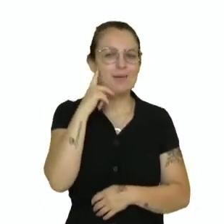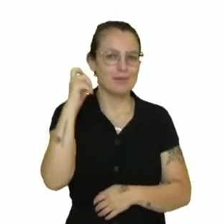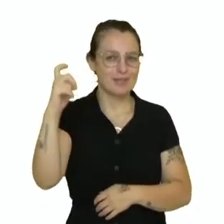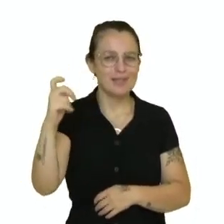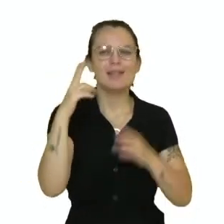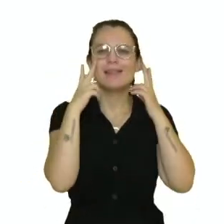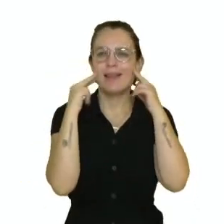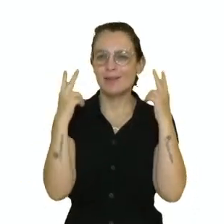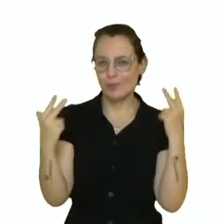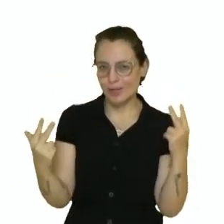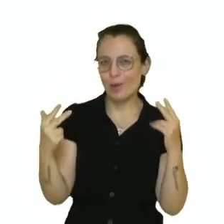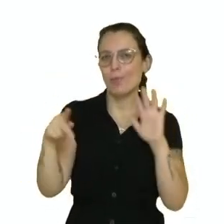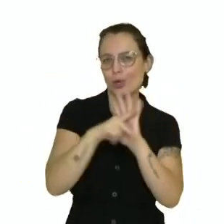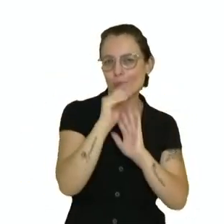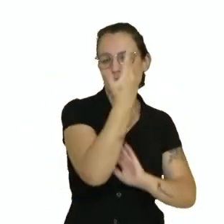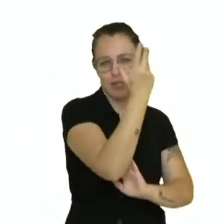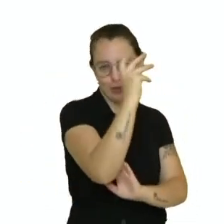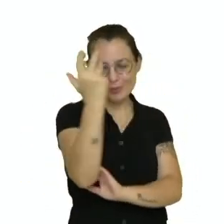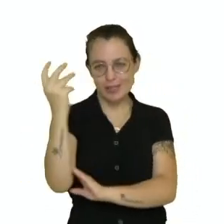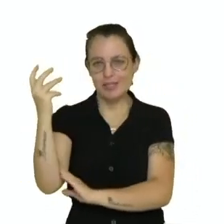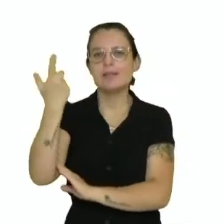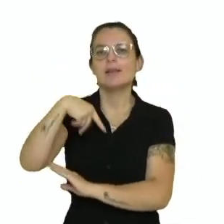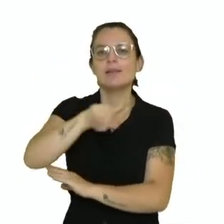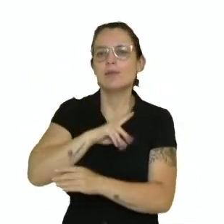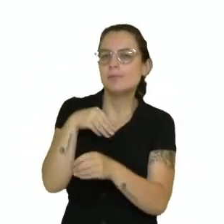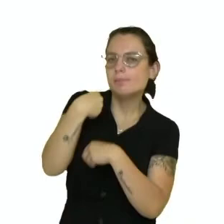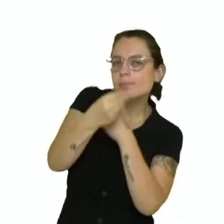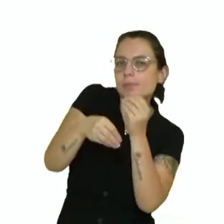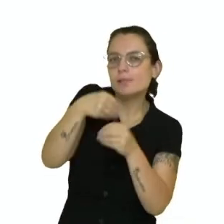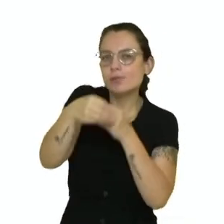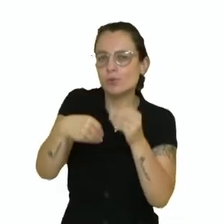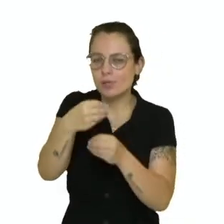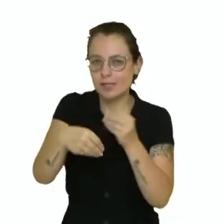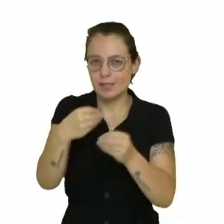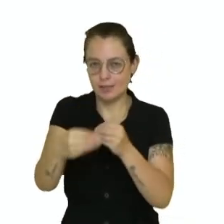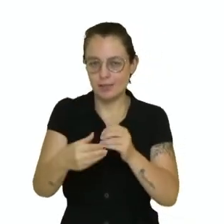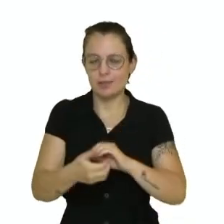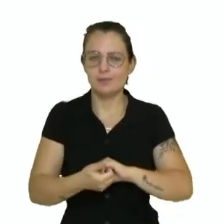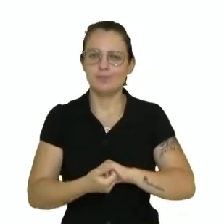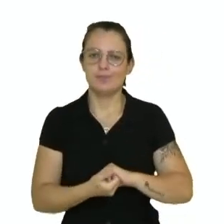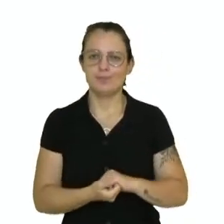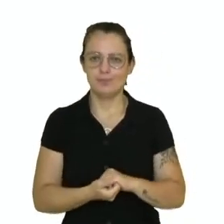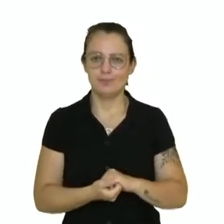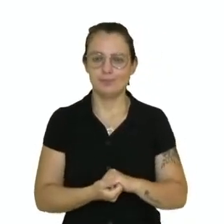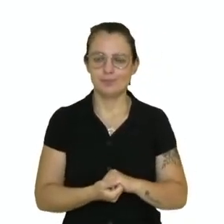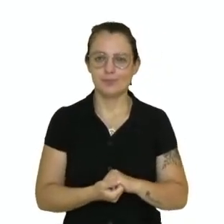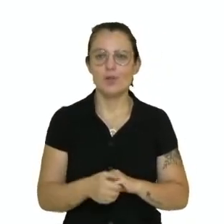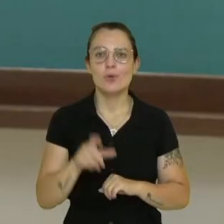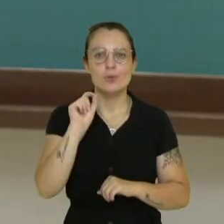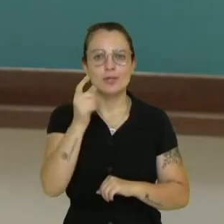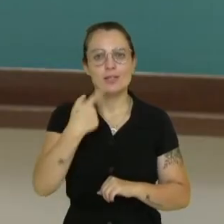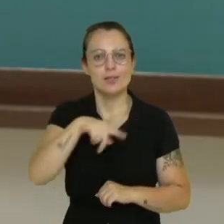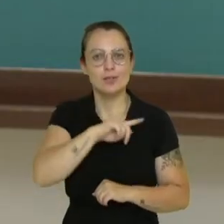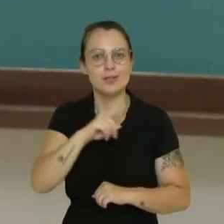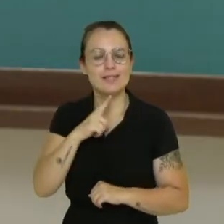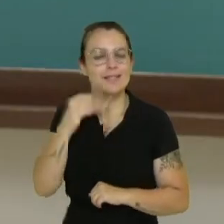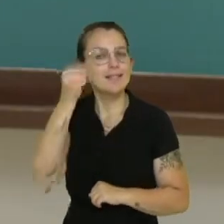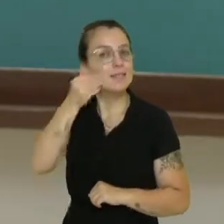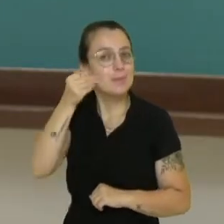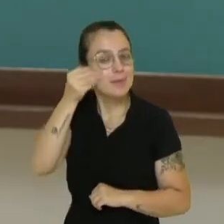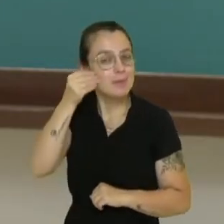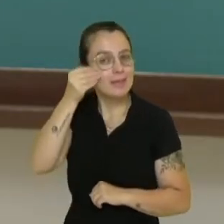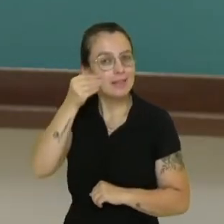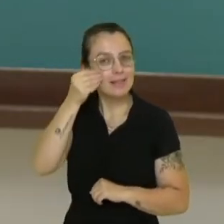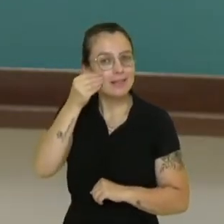para mesclar aos sons produzidos com outros recursos no processo de experimentação musical, como, por exemplo,